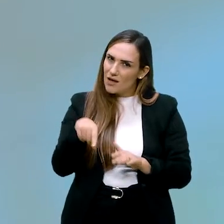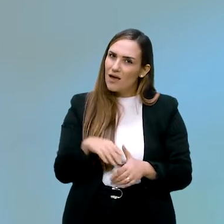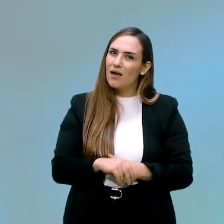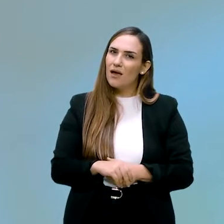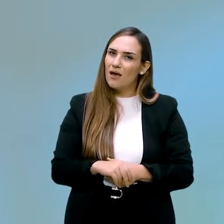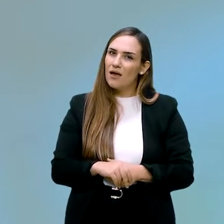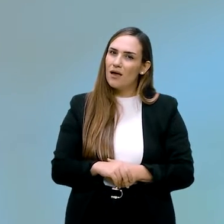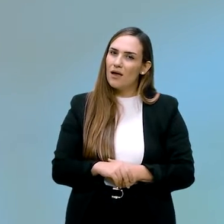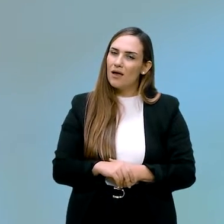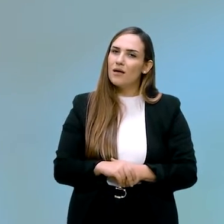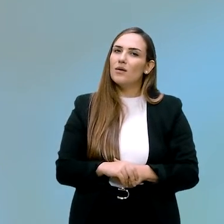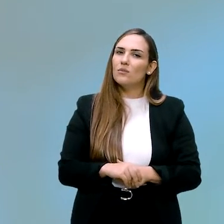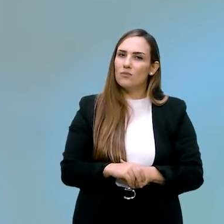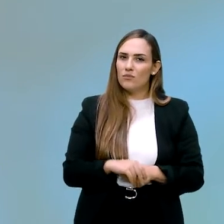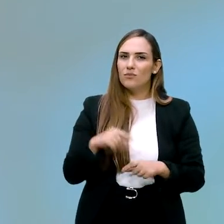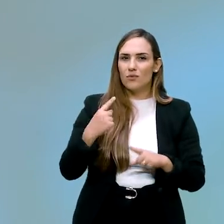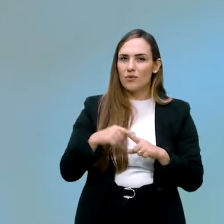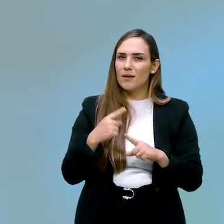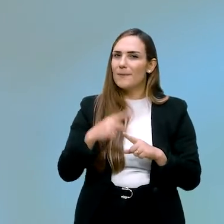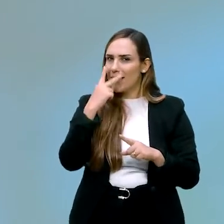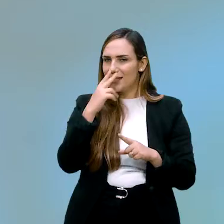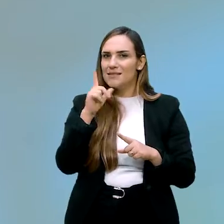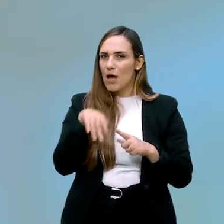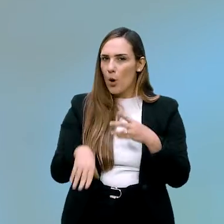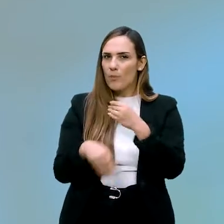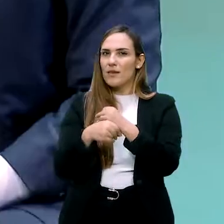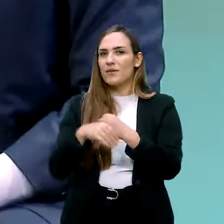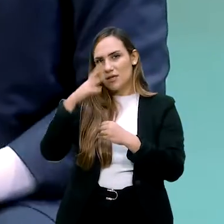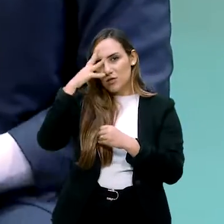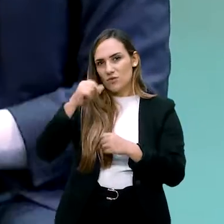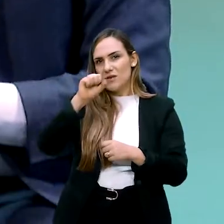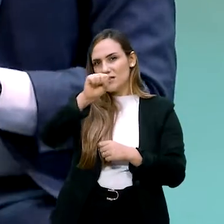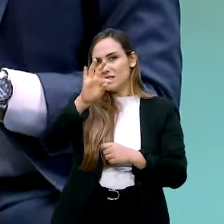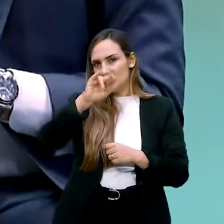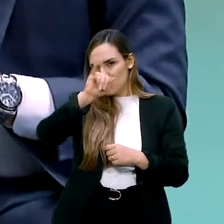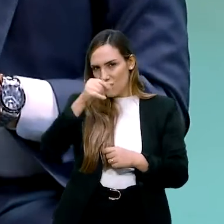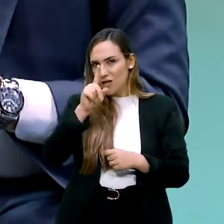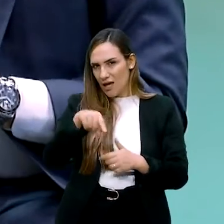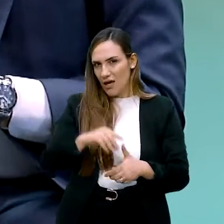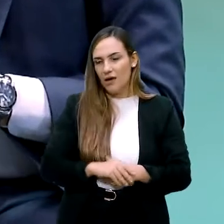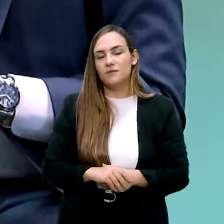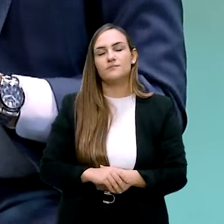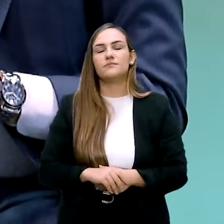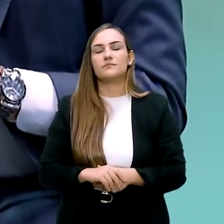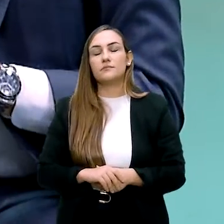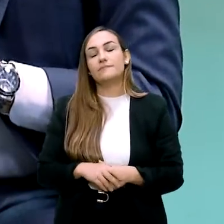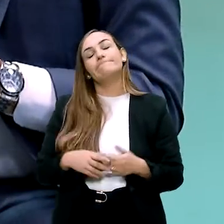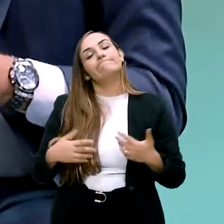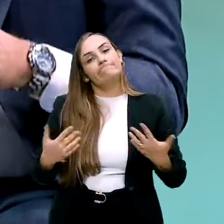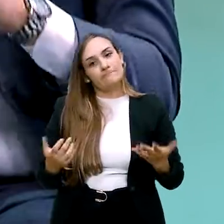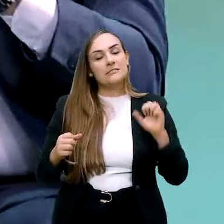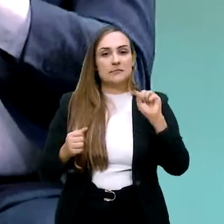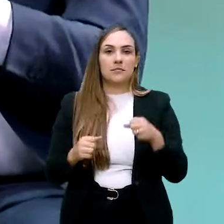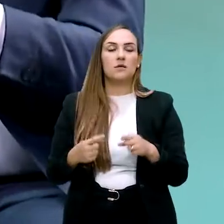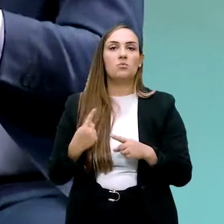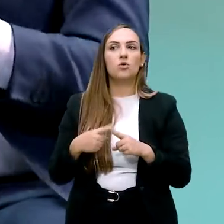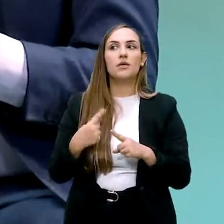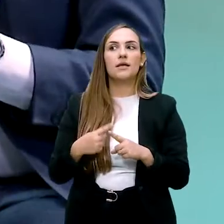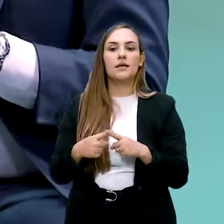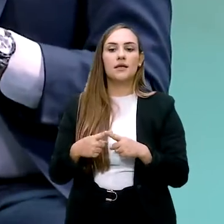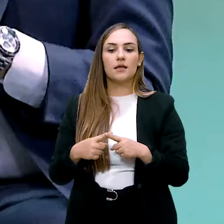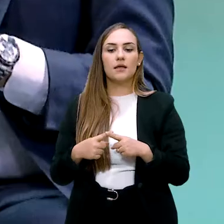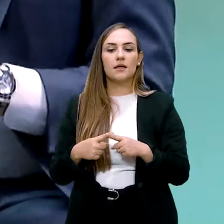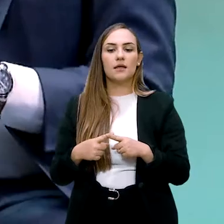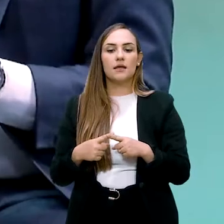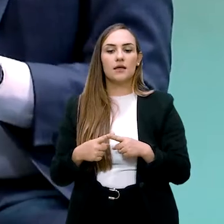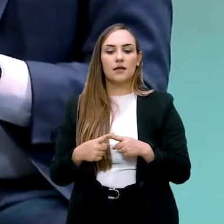em setembro, a decisão é de junho, ela veio em resposta a esse acórdão do STJ? Foi tratado dessa forma. Nós tivemos uma reação, digamos